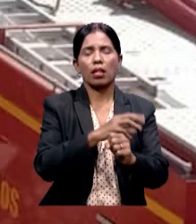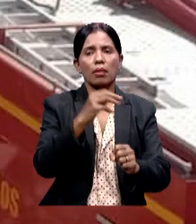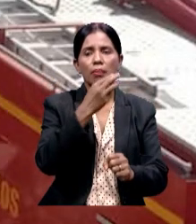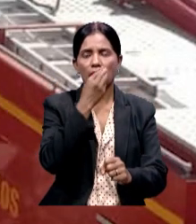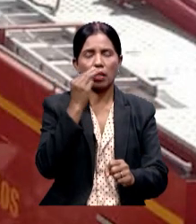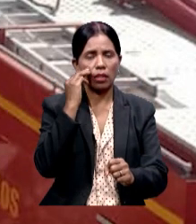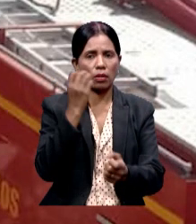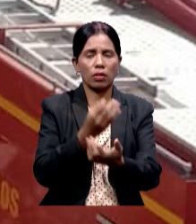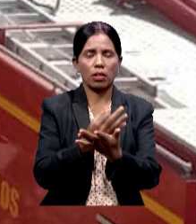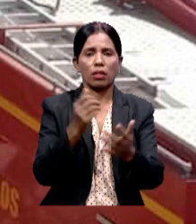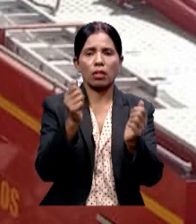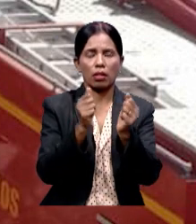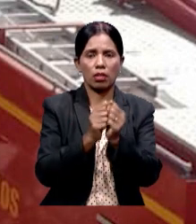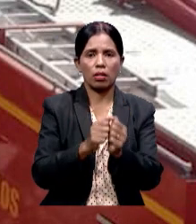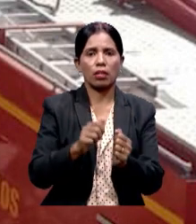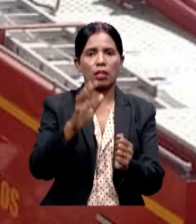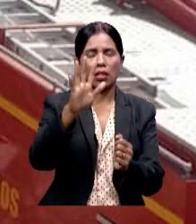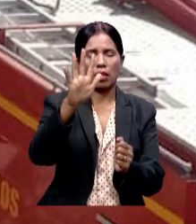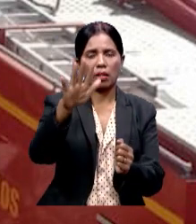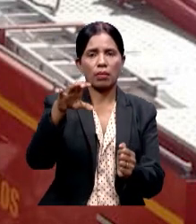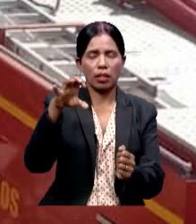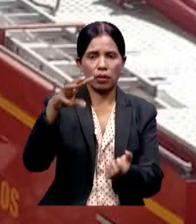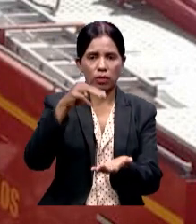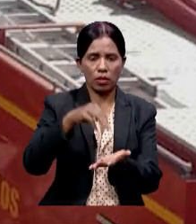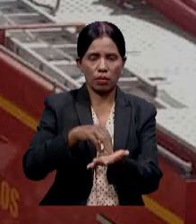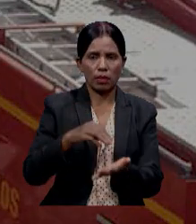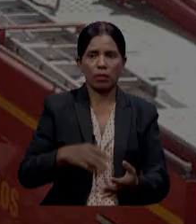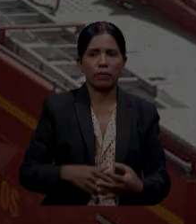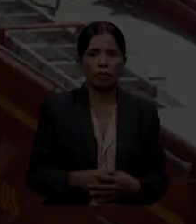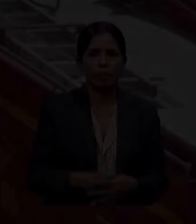Alcatiri, o montante Osan Rihun Atus Limaresin. Jeffrey Anuoki, Gemen.